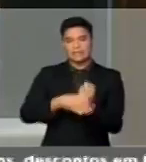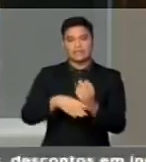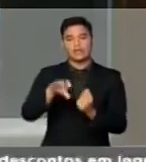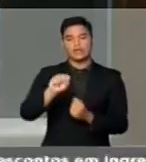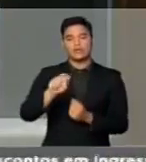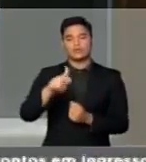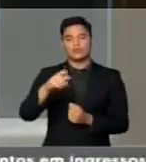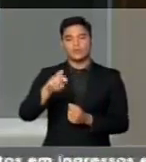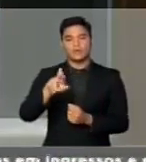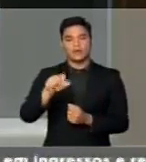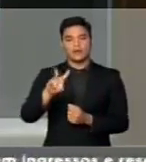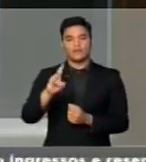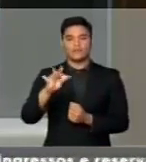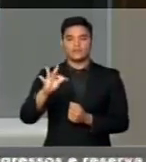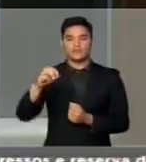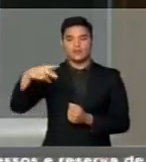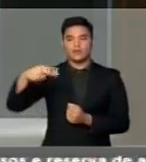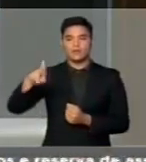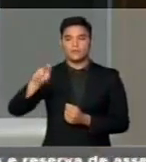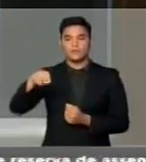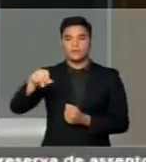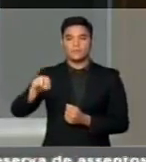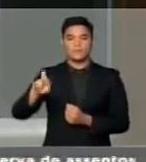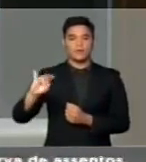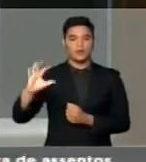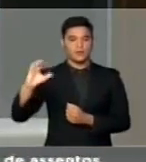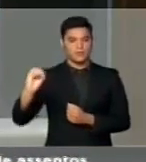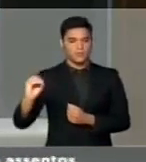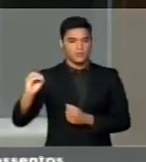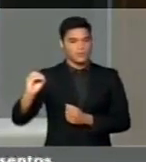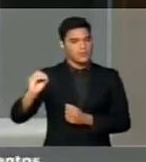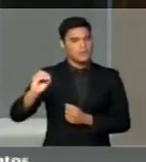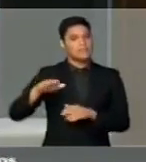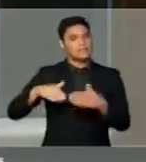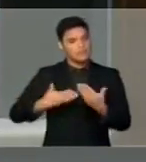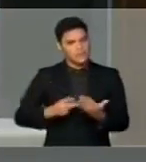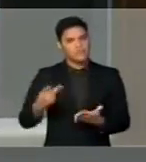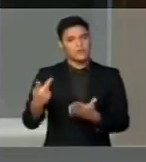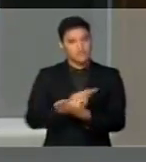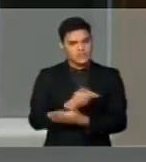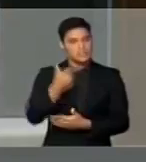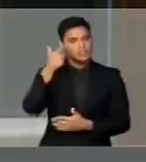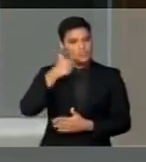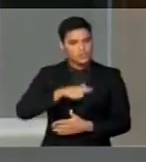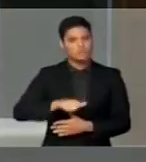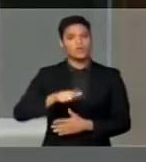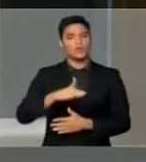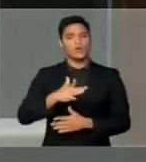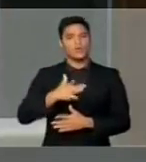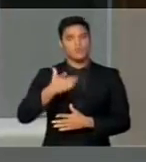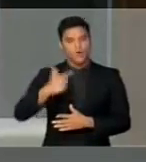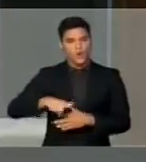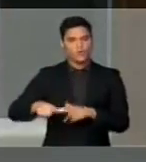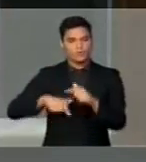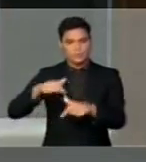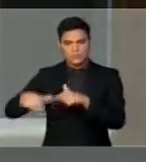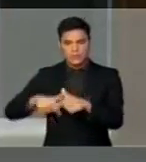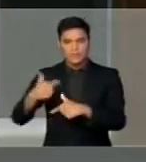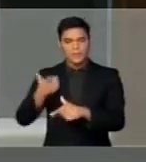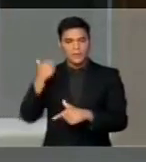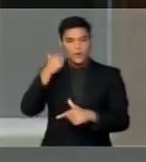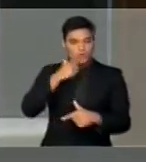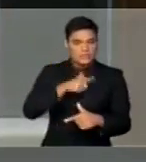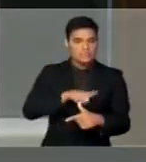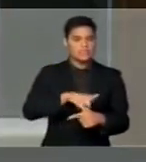afirmam. Então, haverá novas medidas para ganhar a confiança do mercado